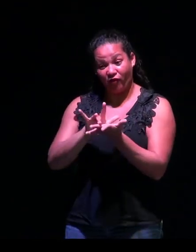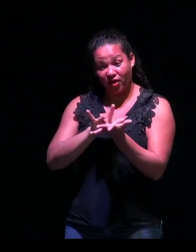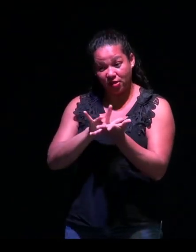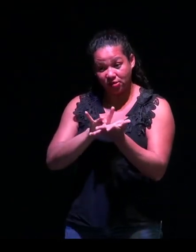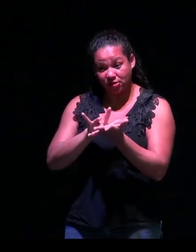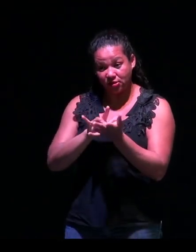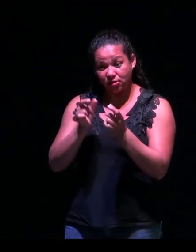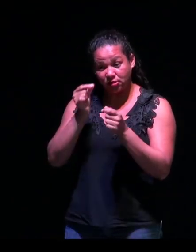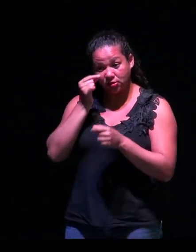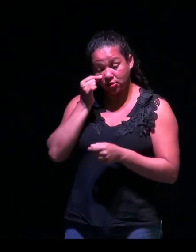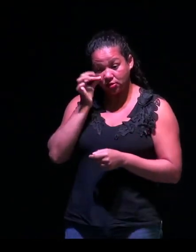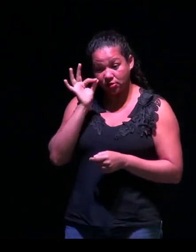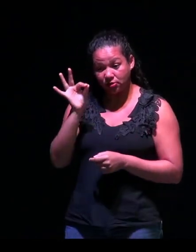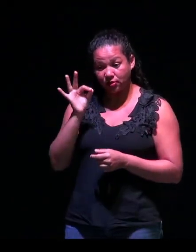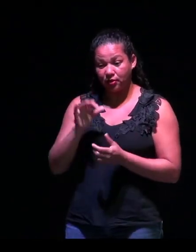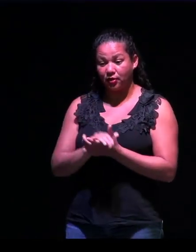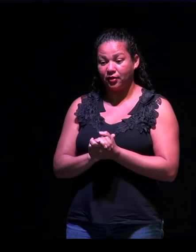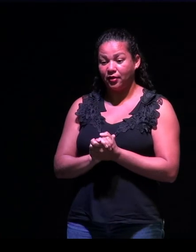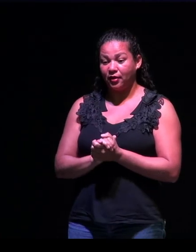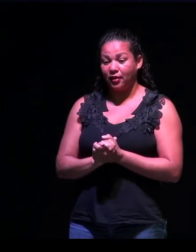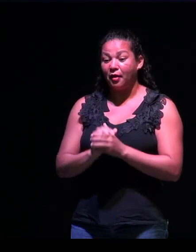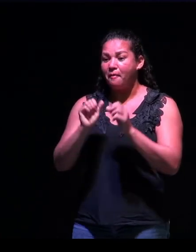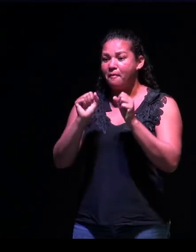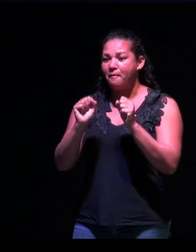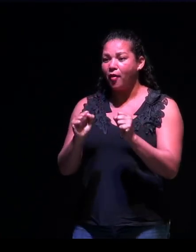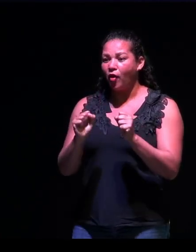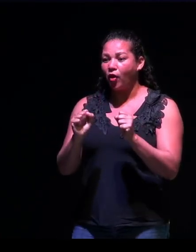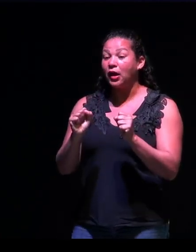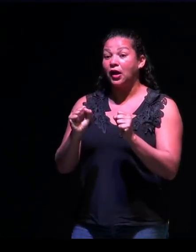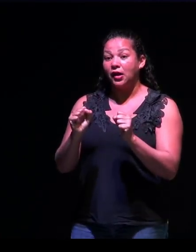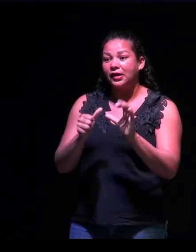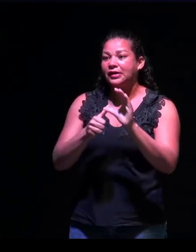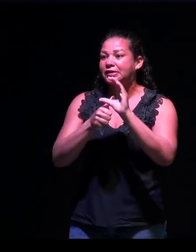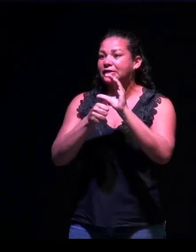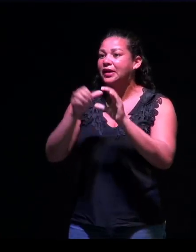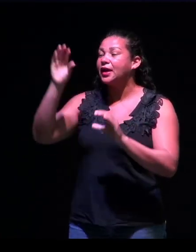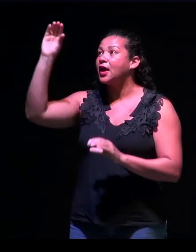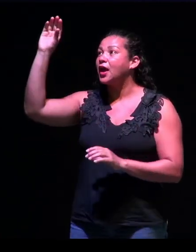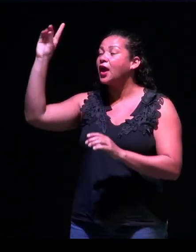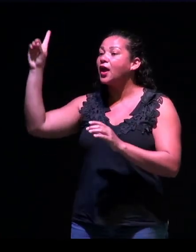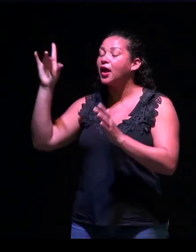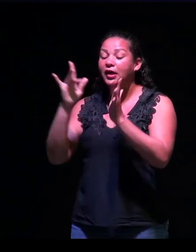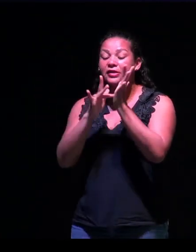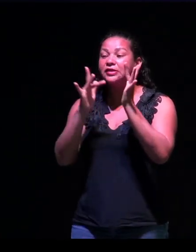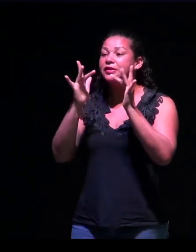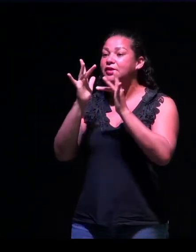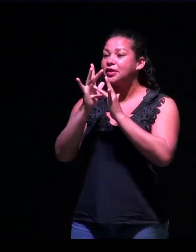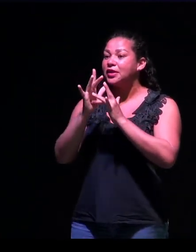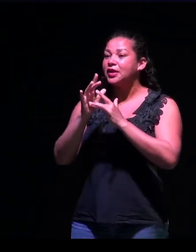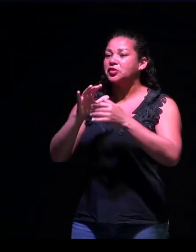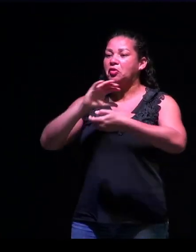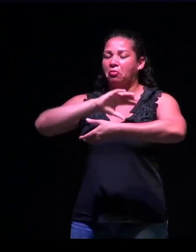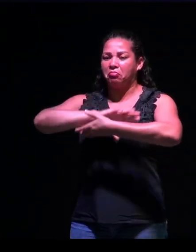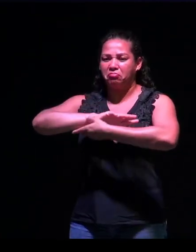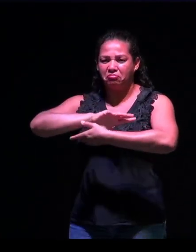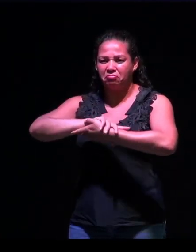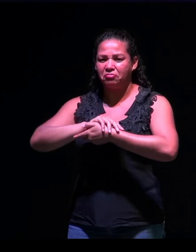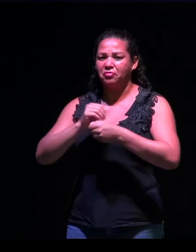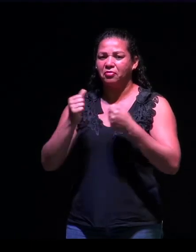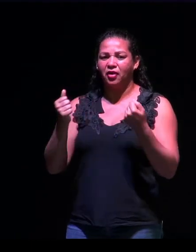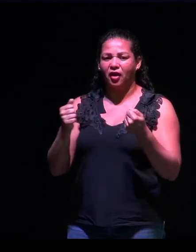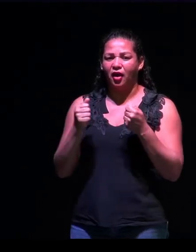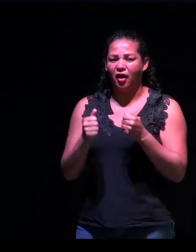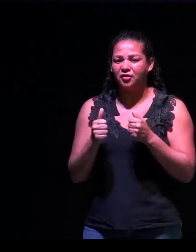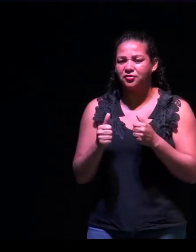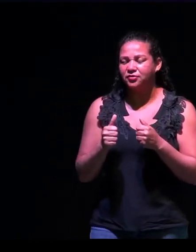E todo mundo vai dizer, ele é o Cristo. Só pode ser porque um homem desse que acabou com as guerras, fez as pazes entre Israel